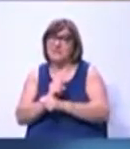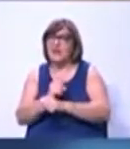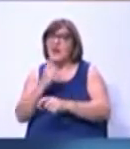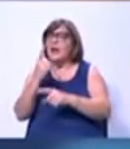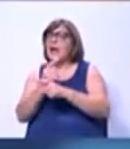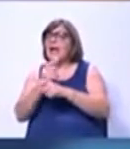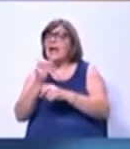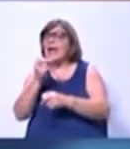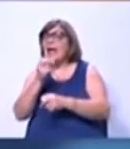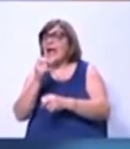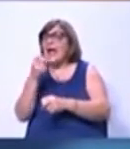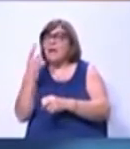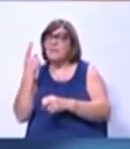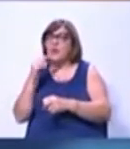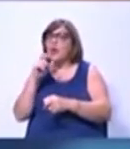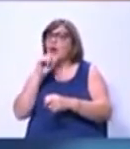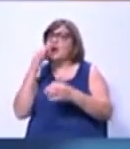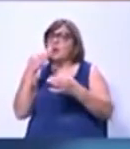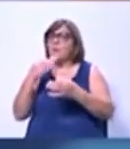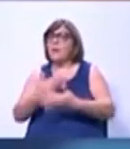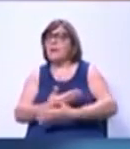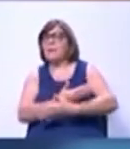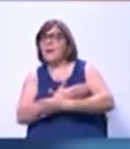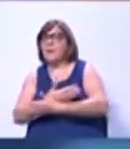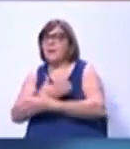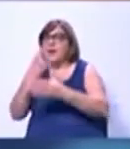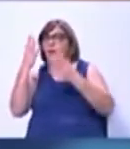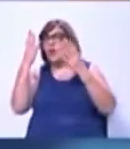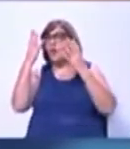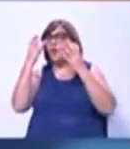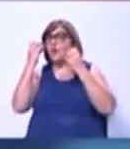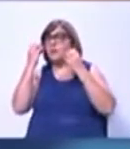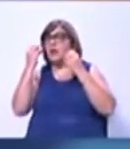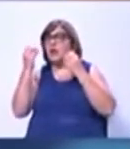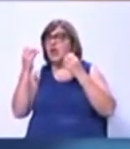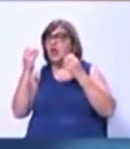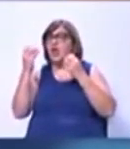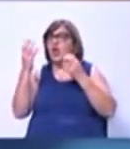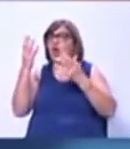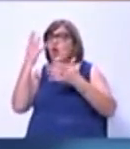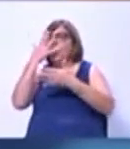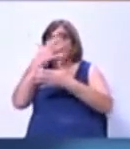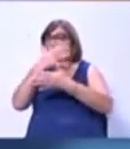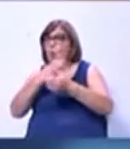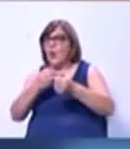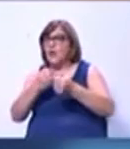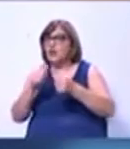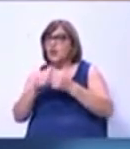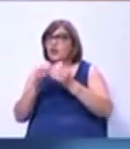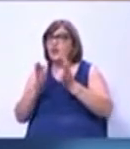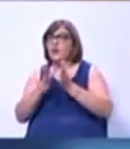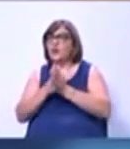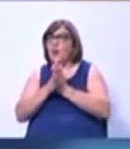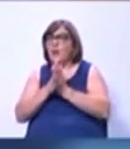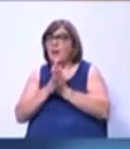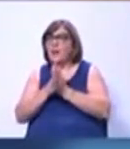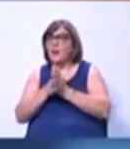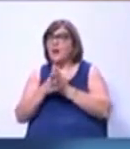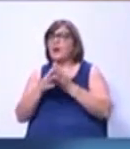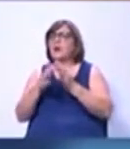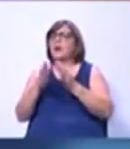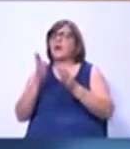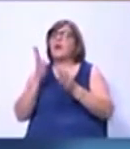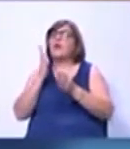muito rapidamente. É normal os bebés dormirem não a noite toda? Eu ia dizer mal, mas corrigi porque eu aprendo. É normal